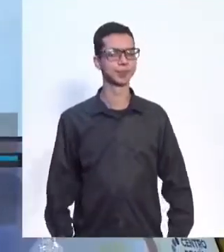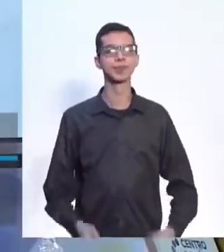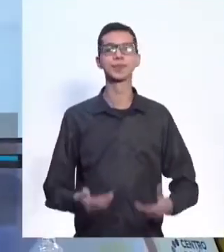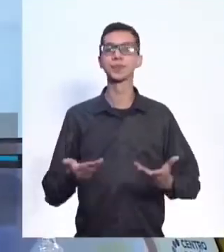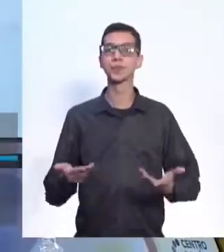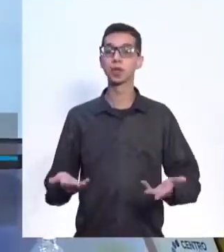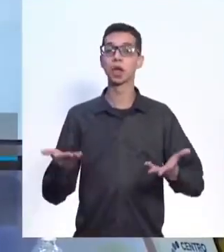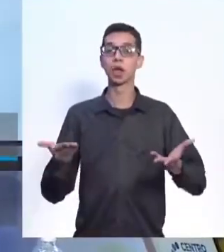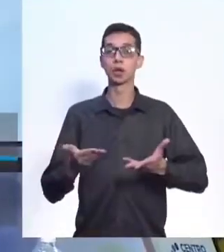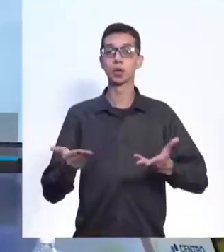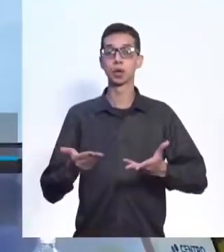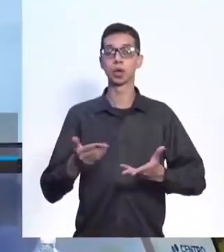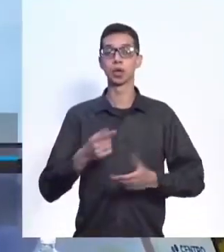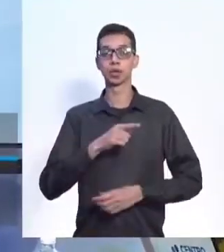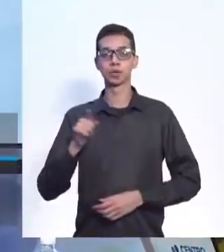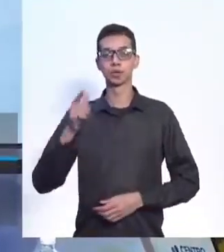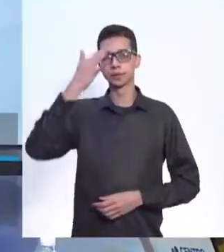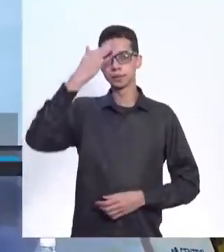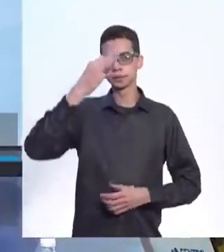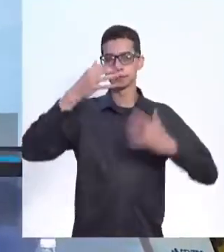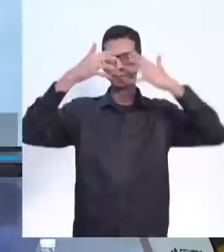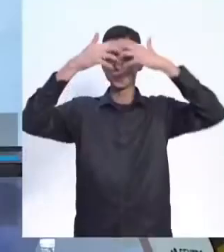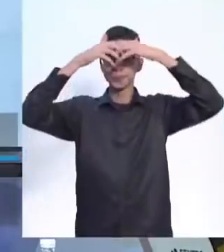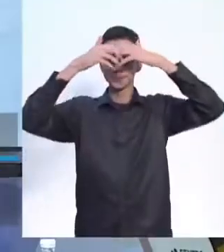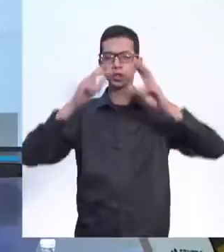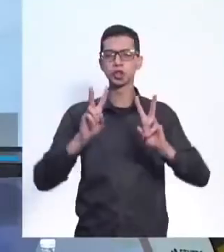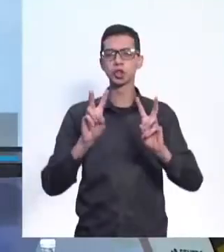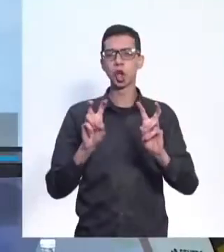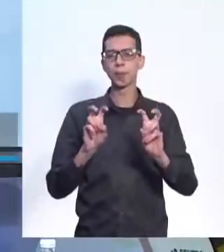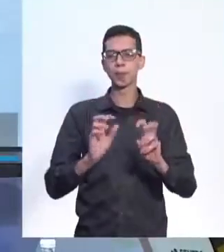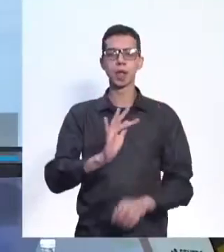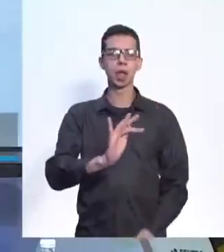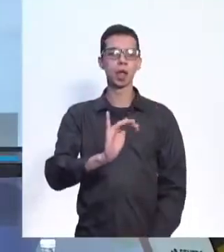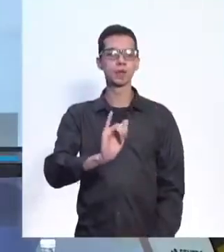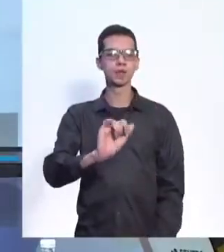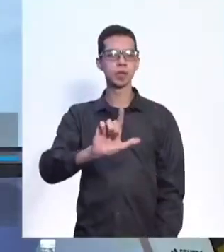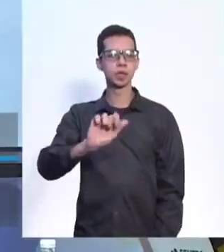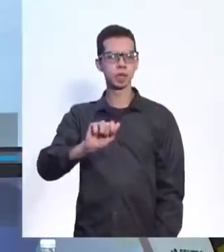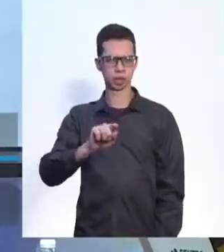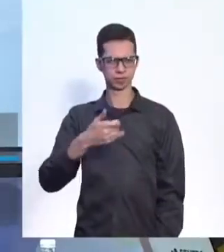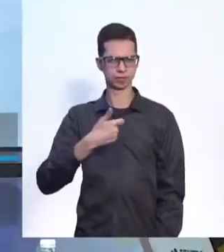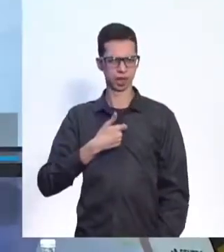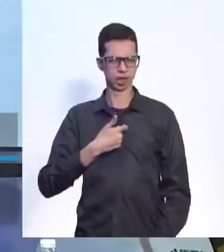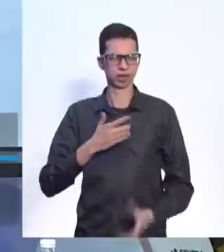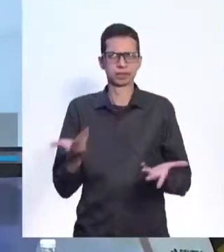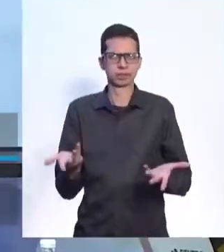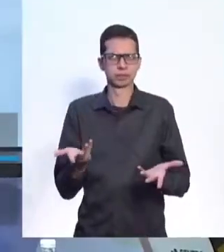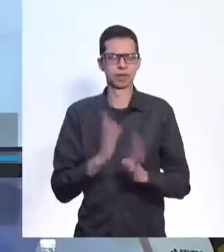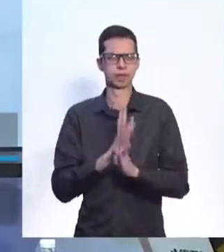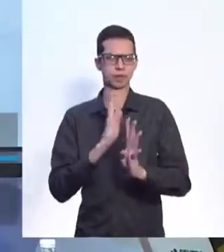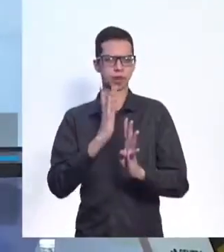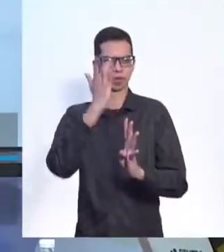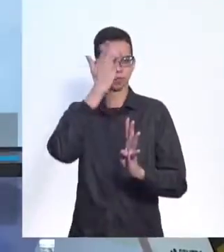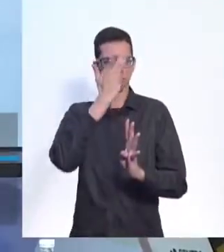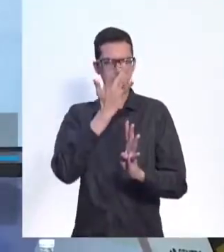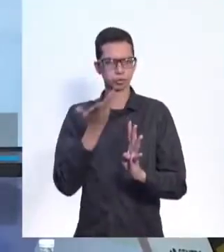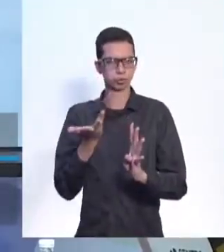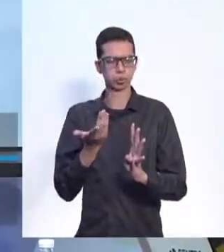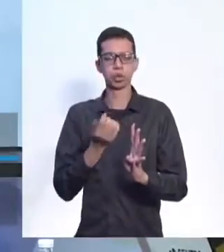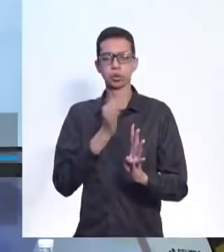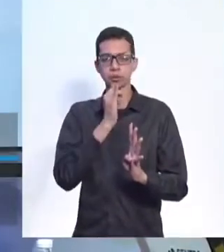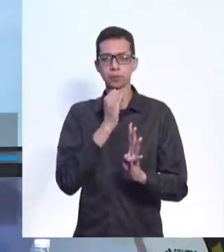começar a entender um pouco sobre fila. Aí você pode falar assim para mim, professora, fila é fácil, é um atrás do